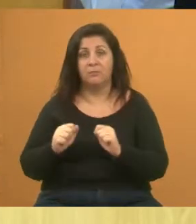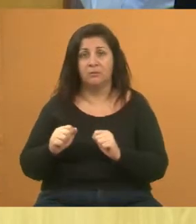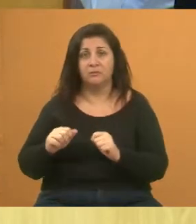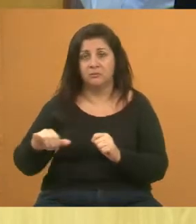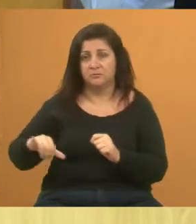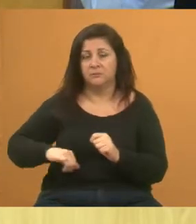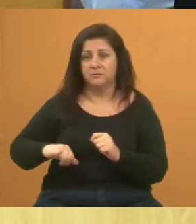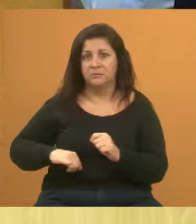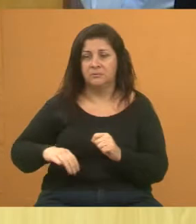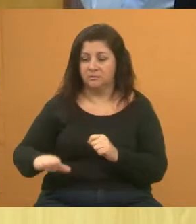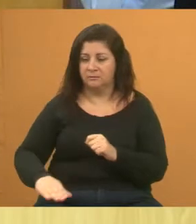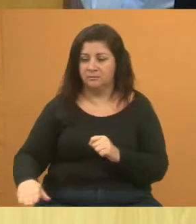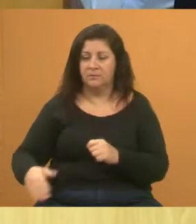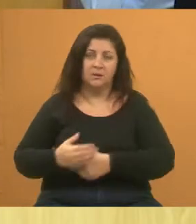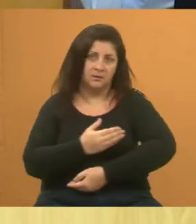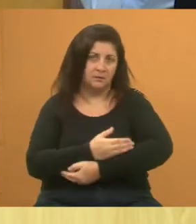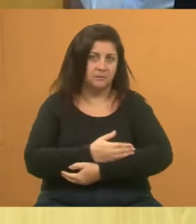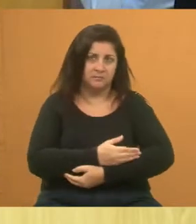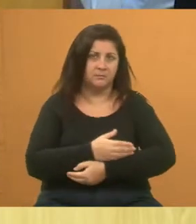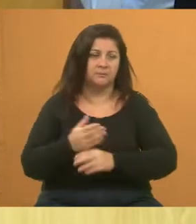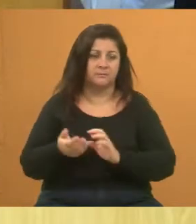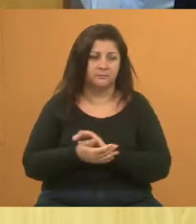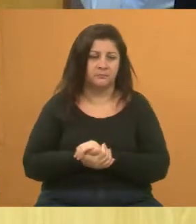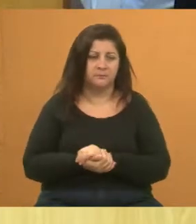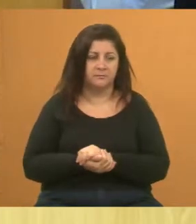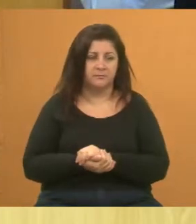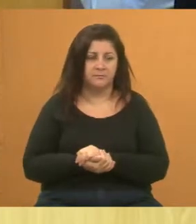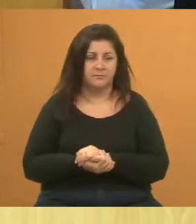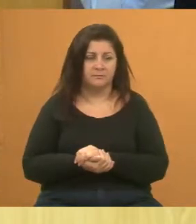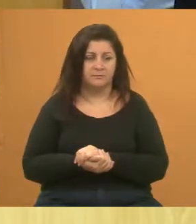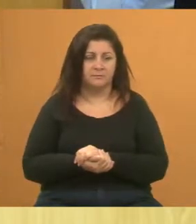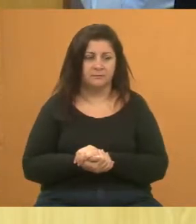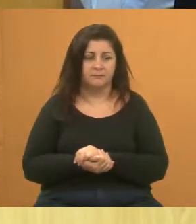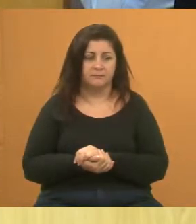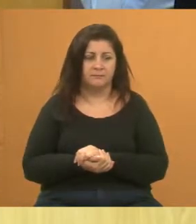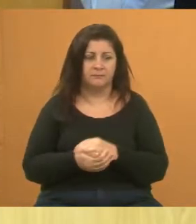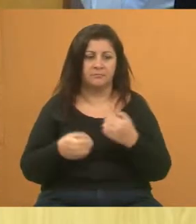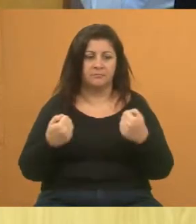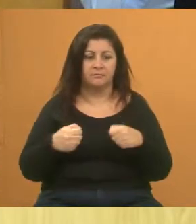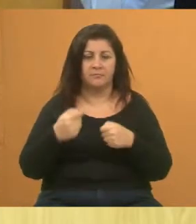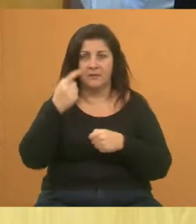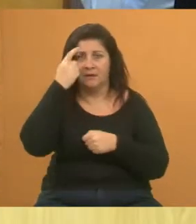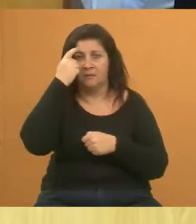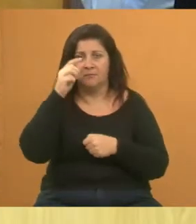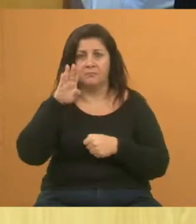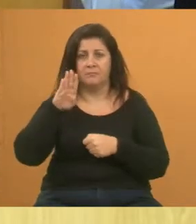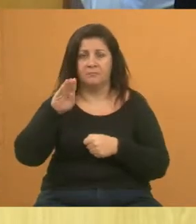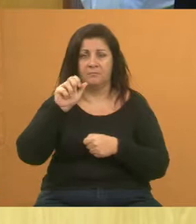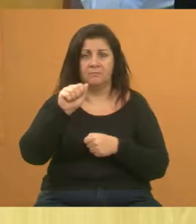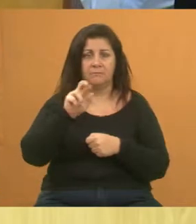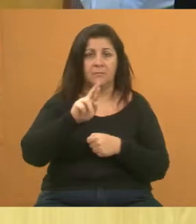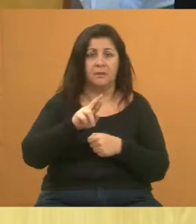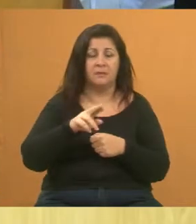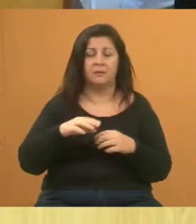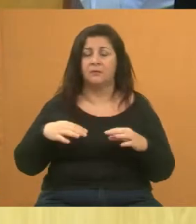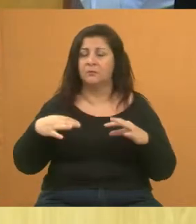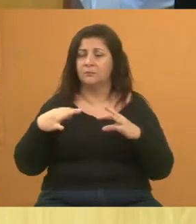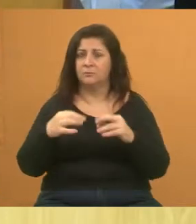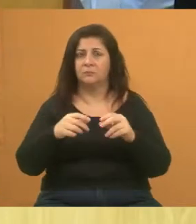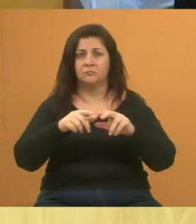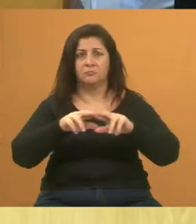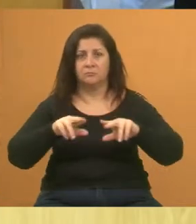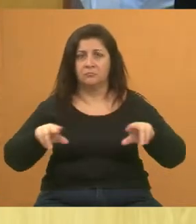criança de 2 anos ou 1 ano, por exemplo. Tá? E a gente tem que pensar, os bares têm que pensar em todos os